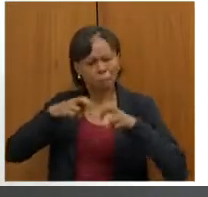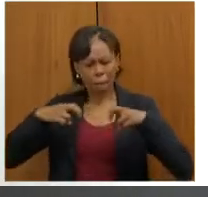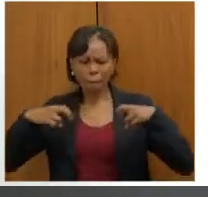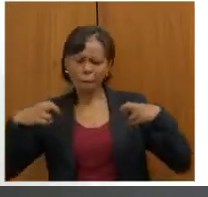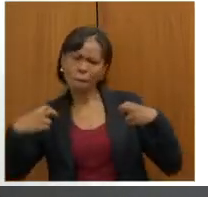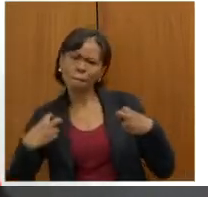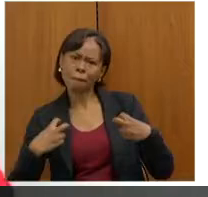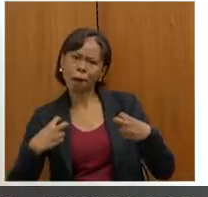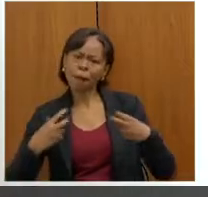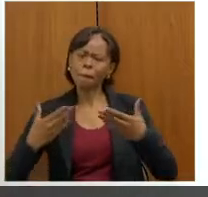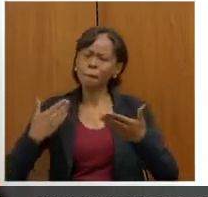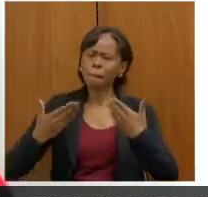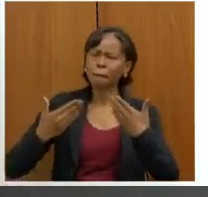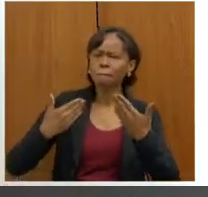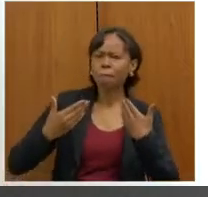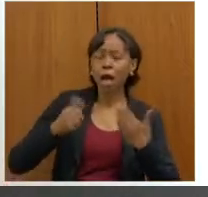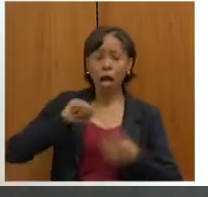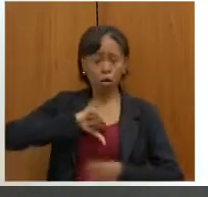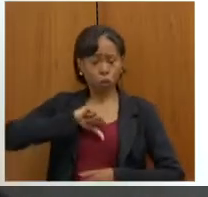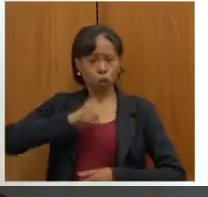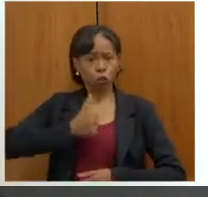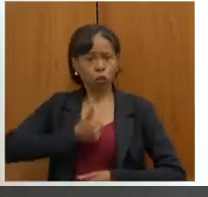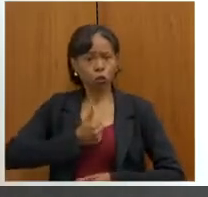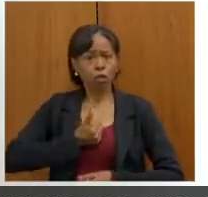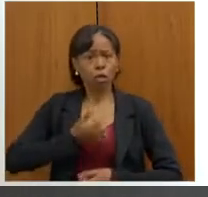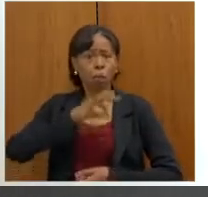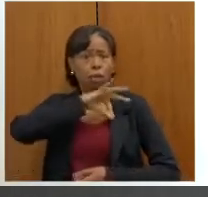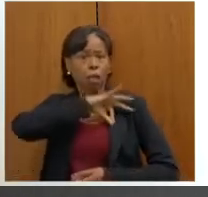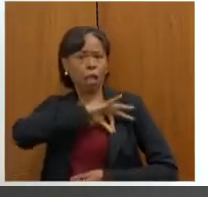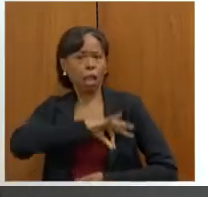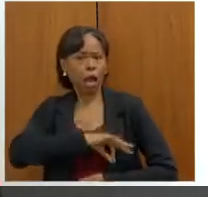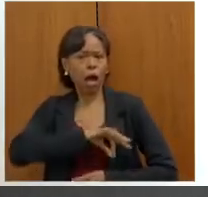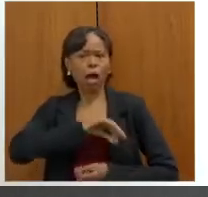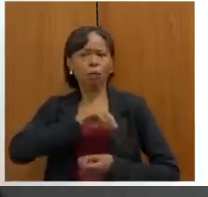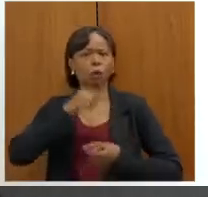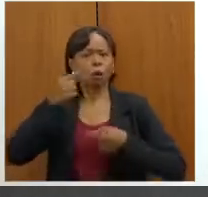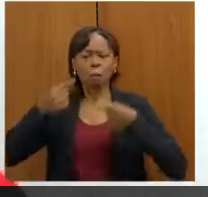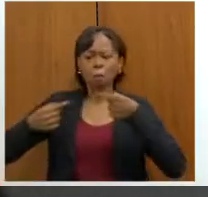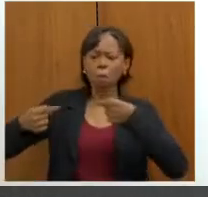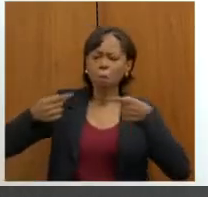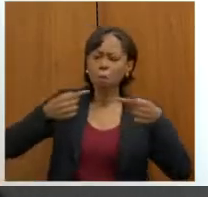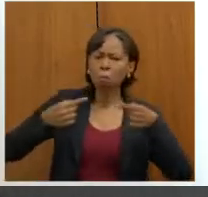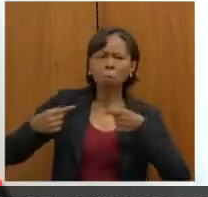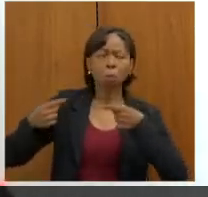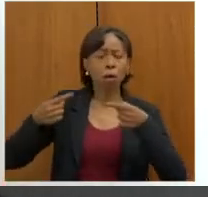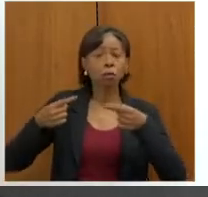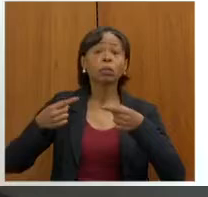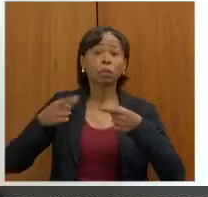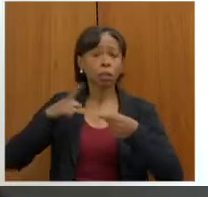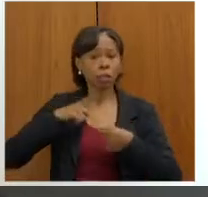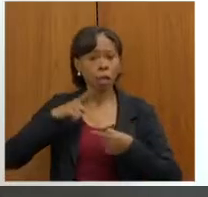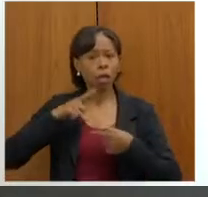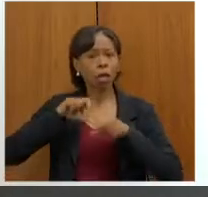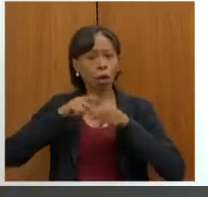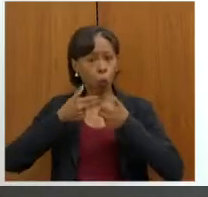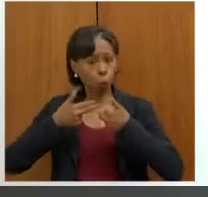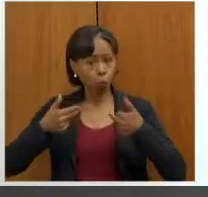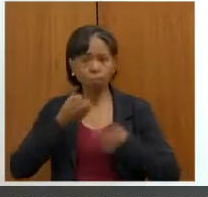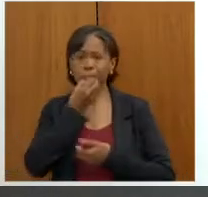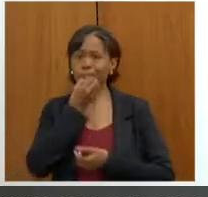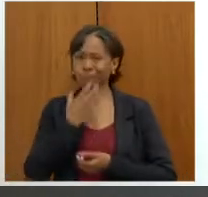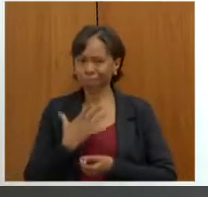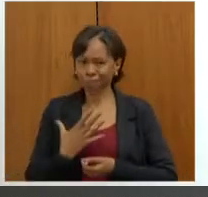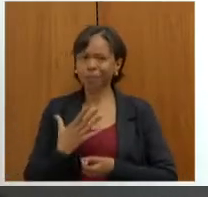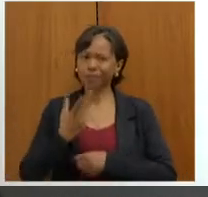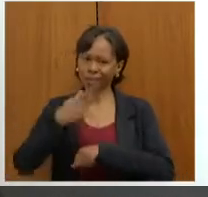debater renda possibilidade de renda então assim eu sei que há muita coisa boa acontecendo por excitado